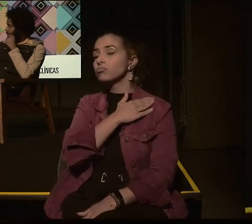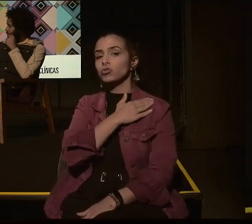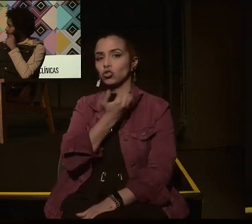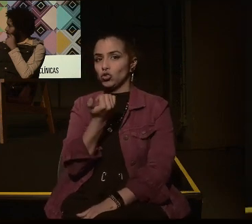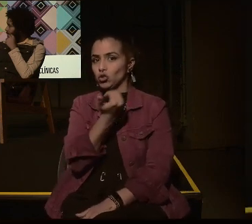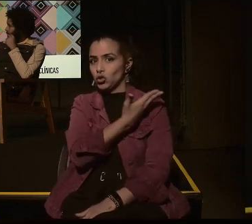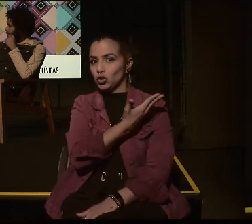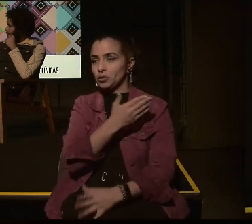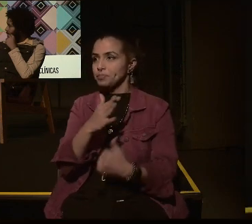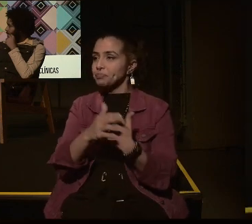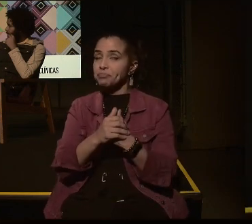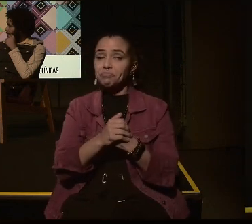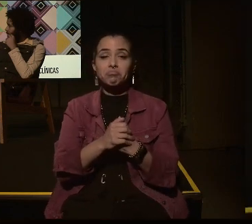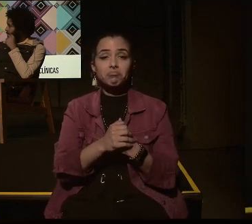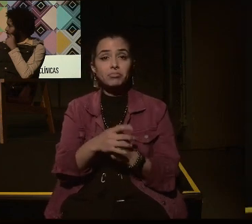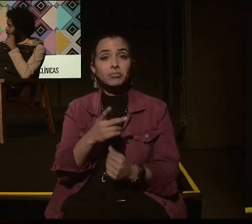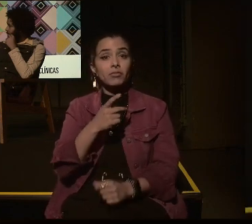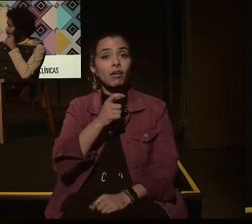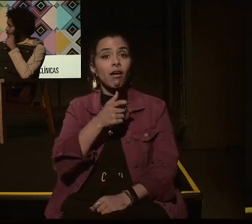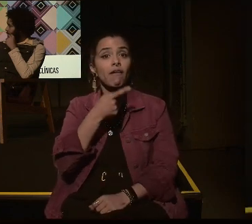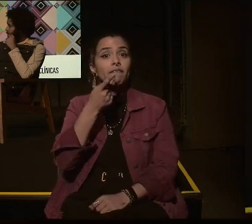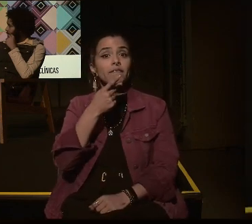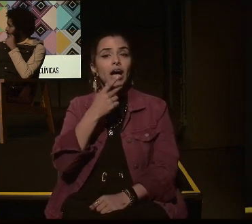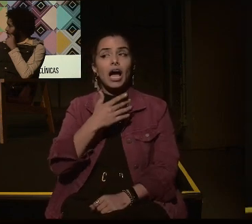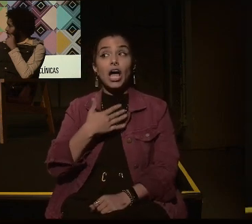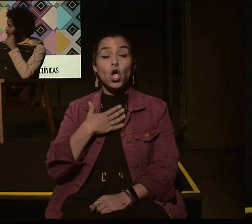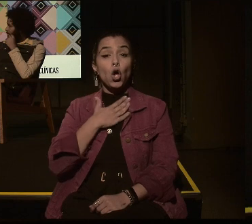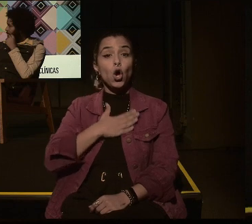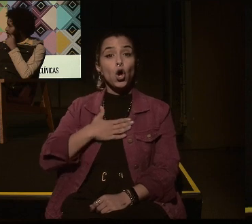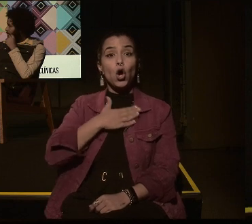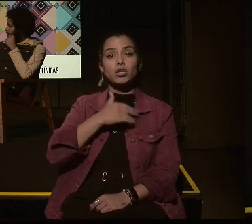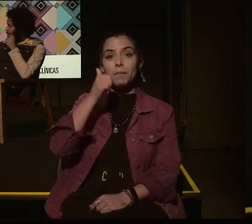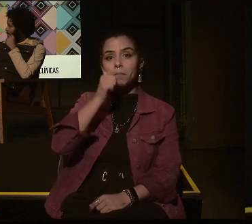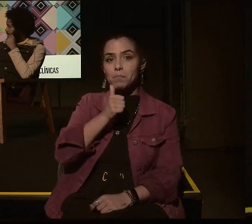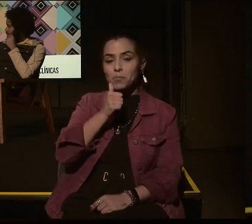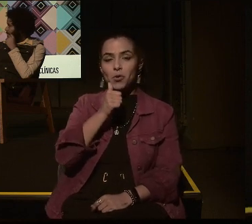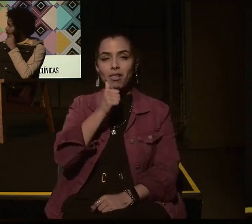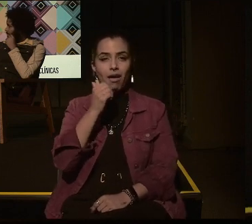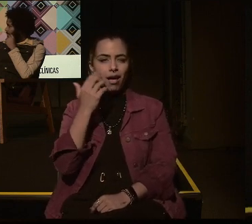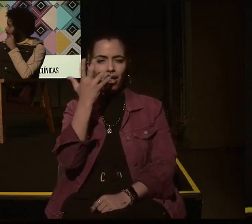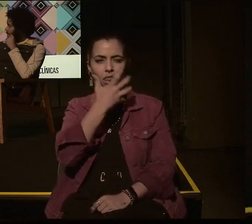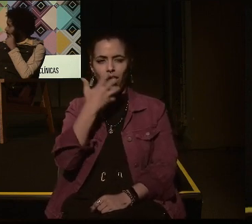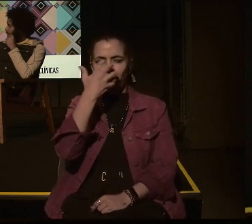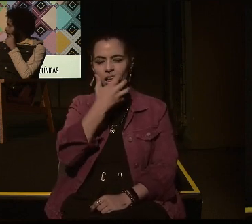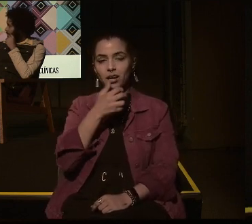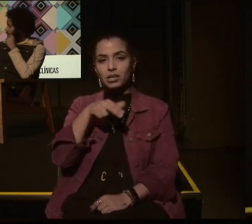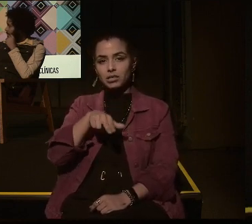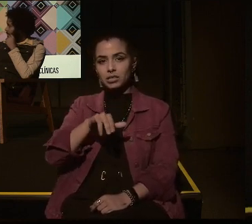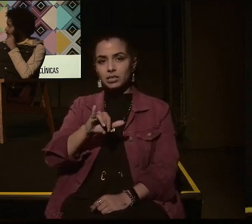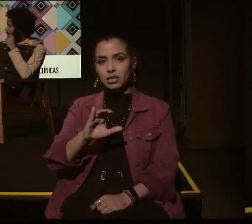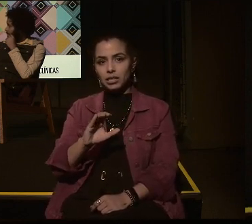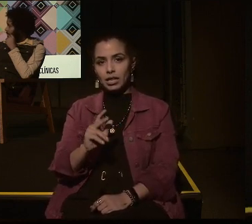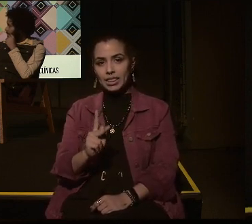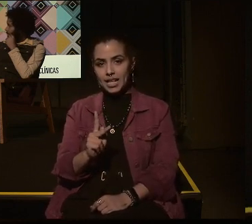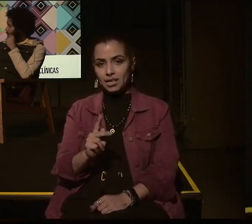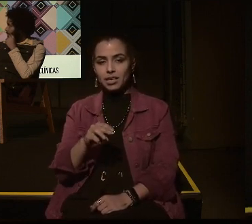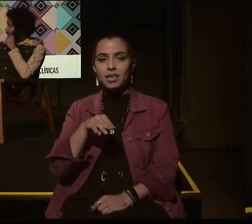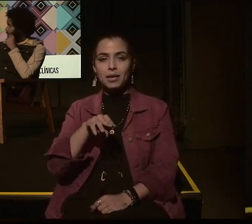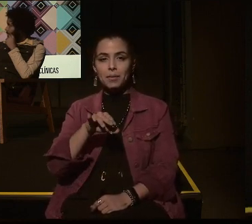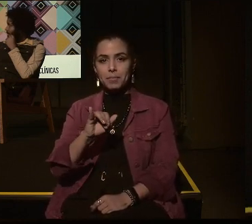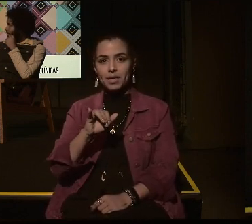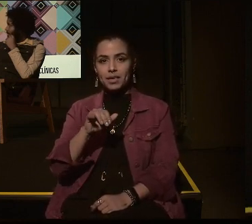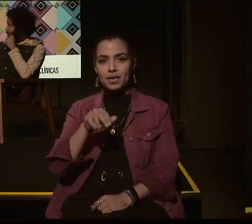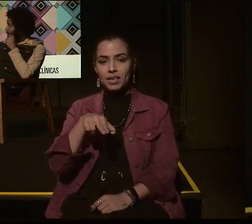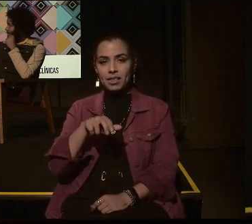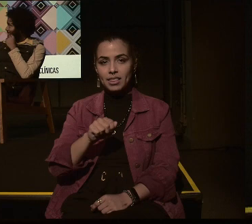assim, ah, eu gosto da Nicki Minaj. Ah, nessa hora, ela não pensa duas vezes. Ela...